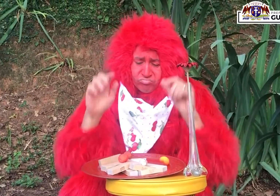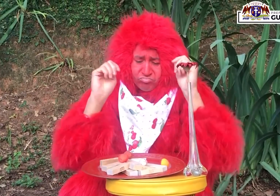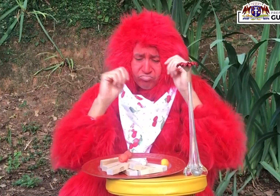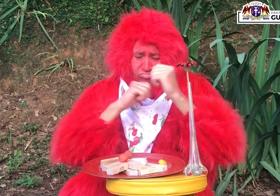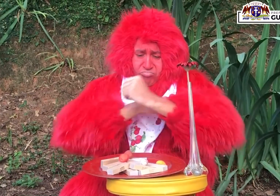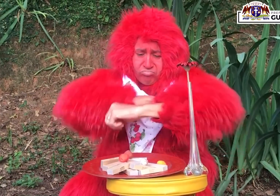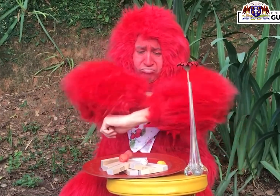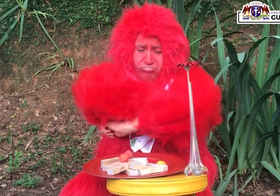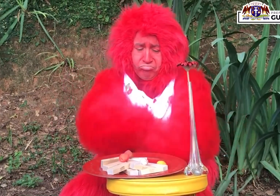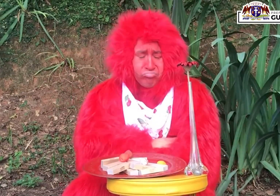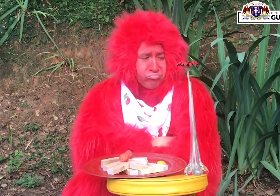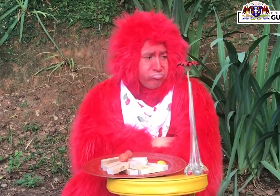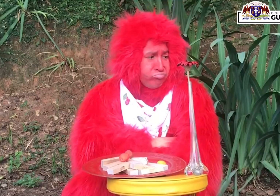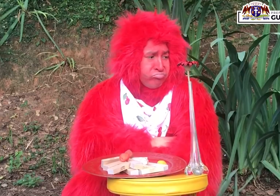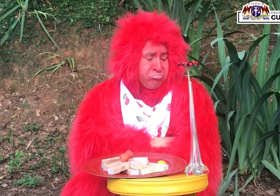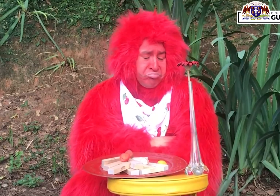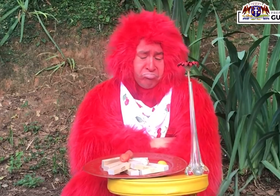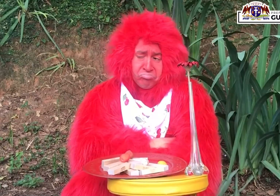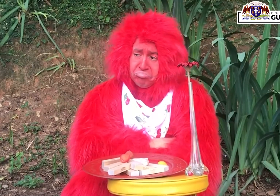Puxa.